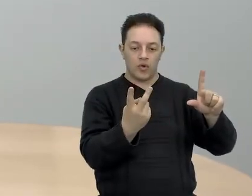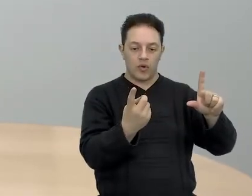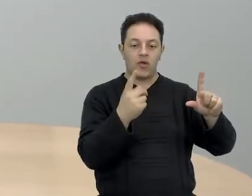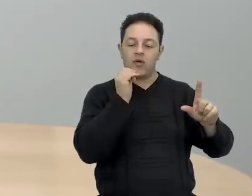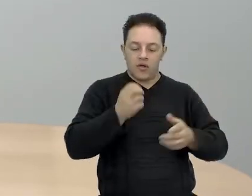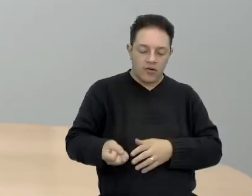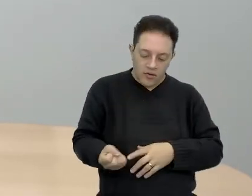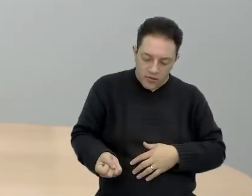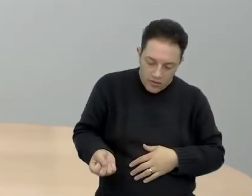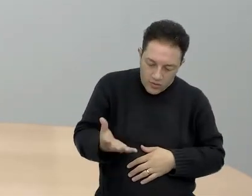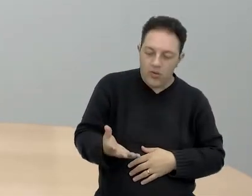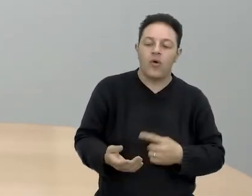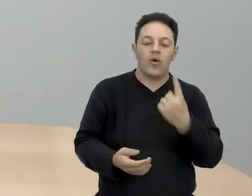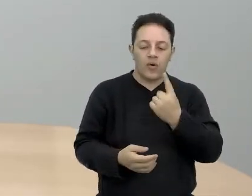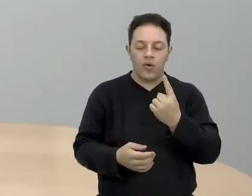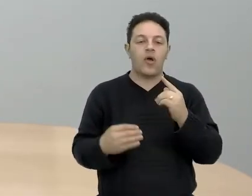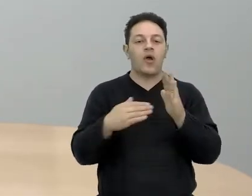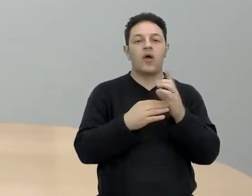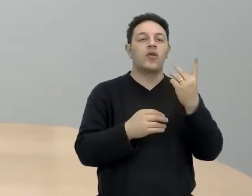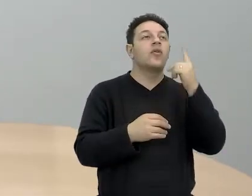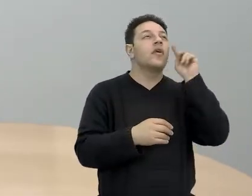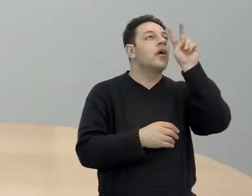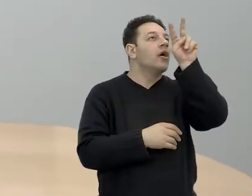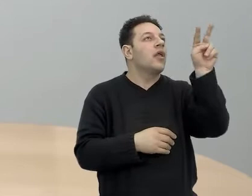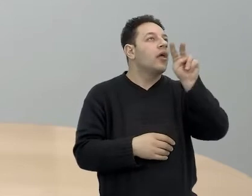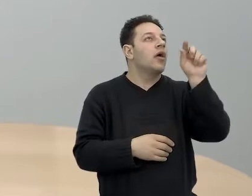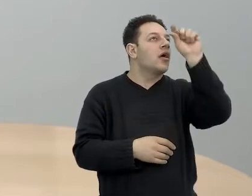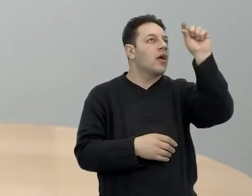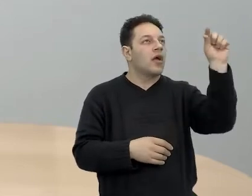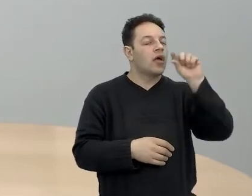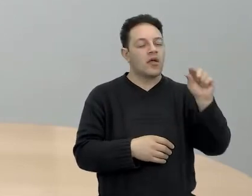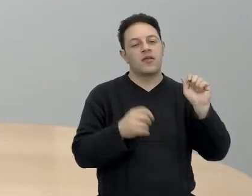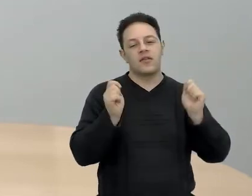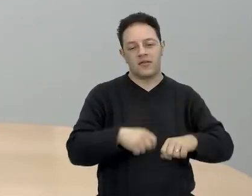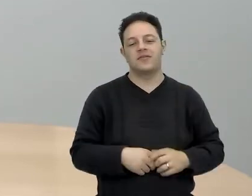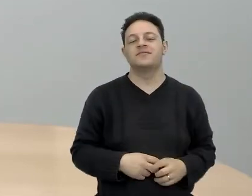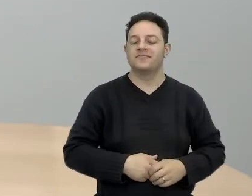dado de 1 a 12, a gente vai lendo as cartas. É isso.